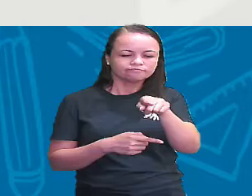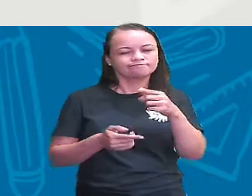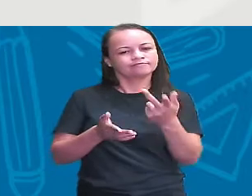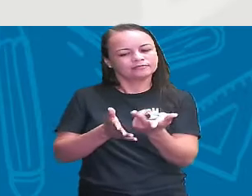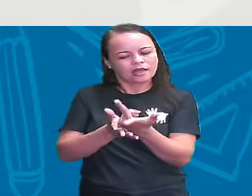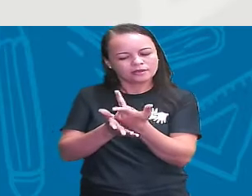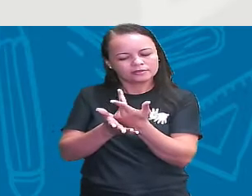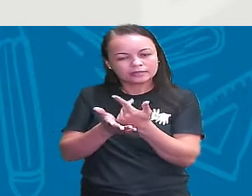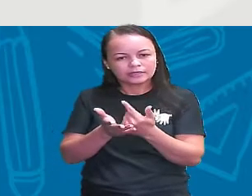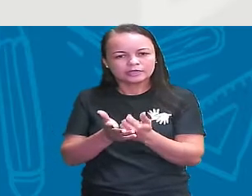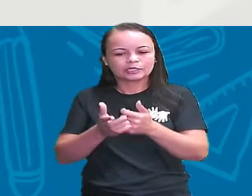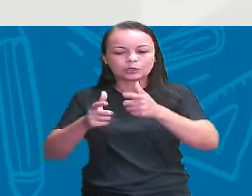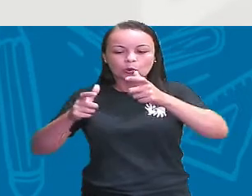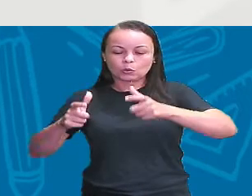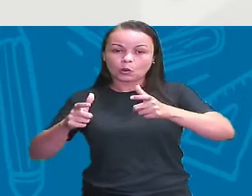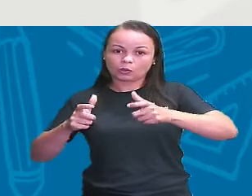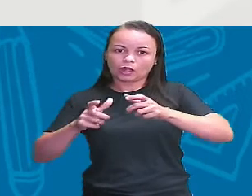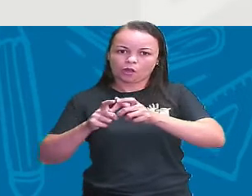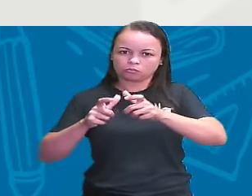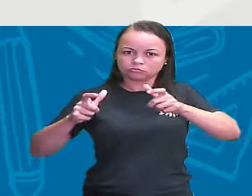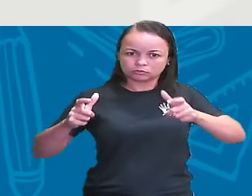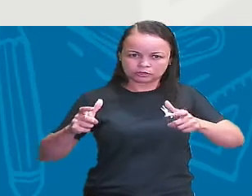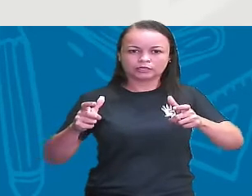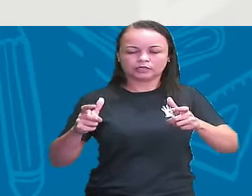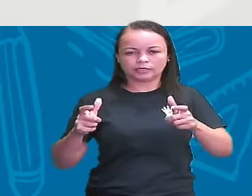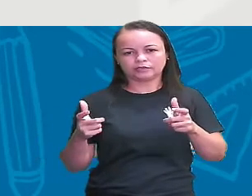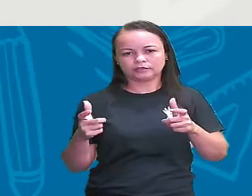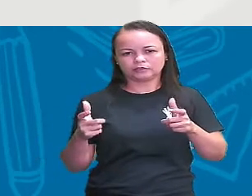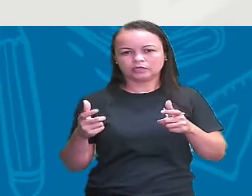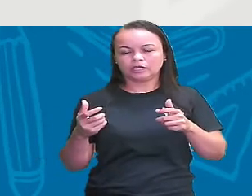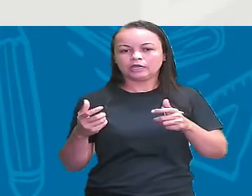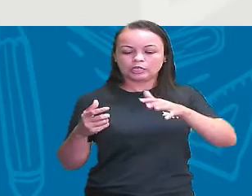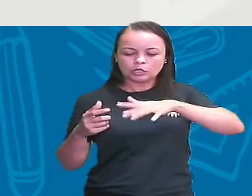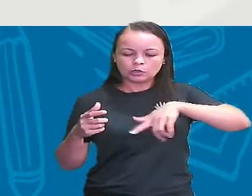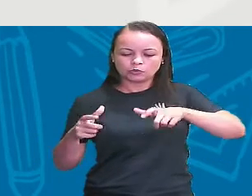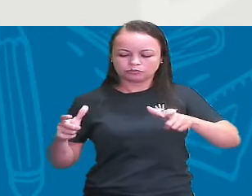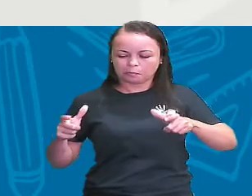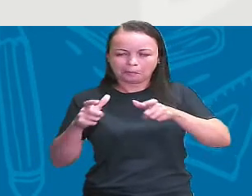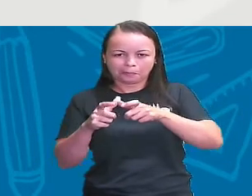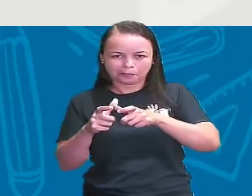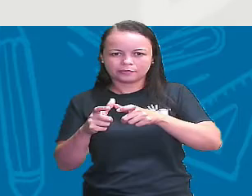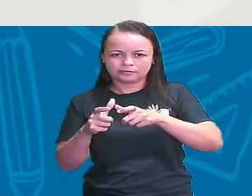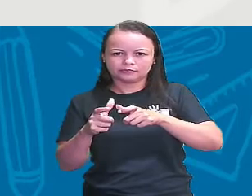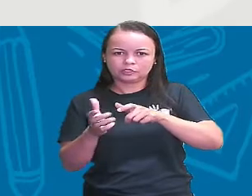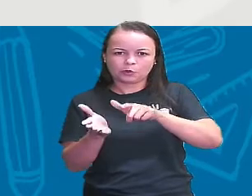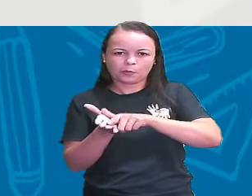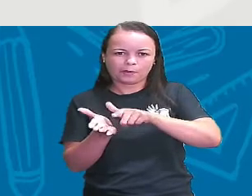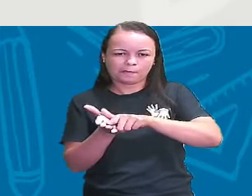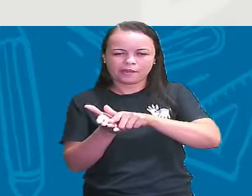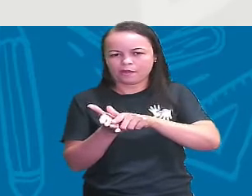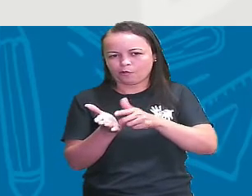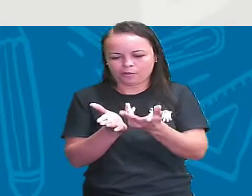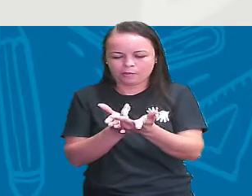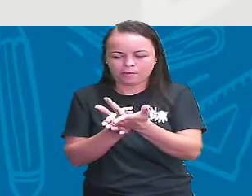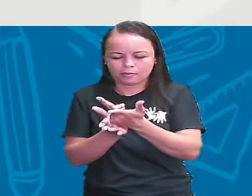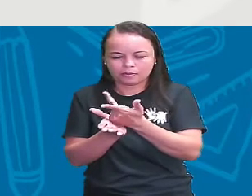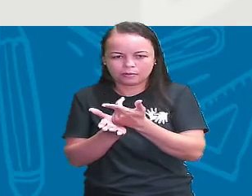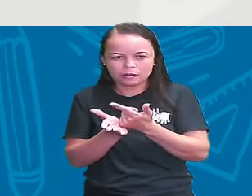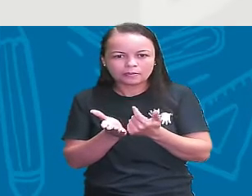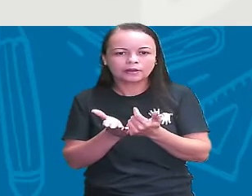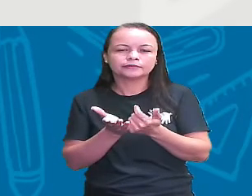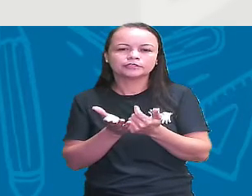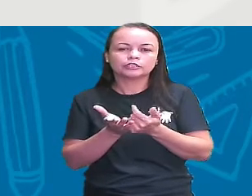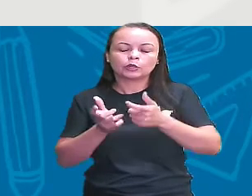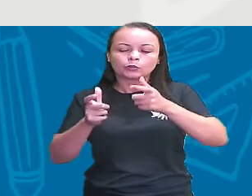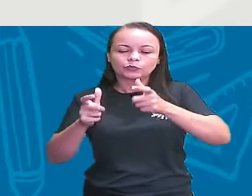um local grande em um pequeno espaço de uma folha de papel, certo? Ou, enfim,